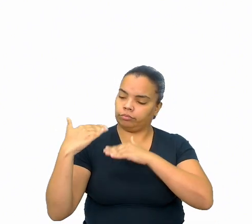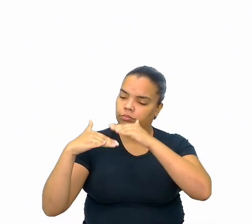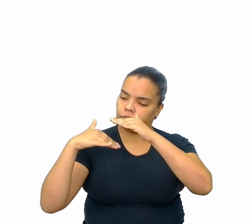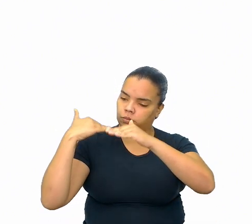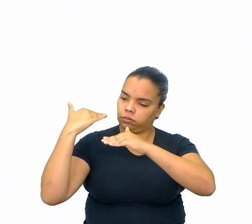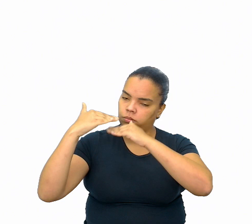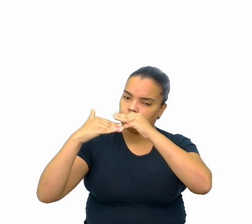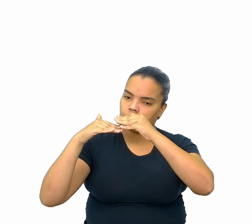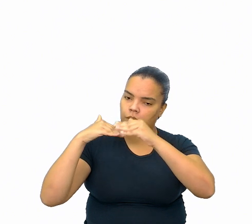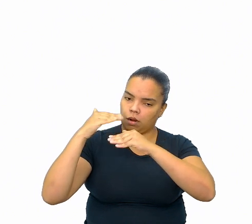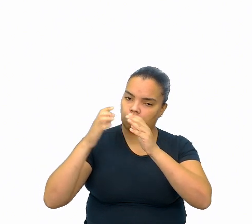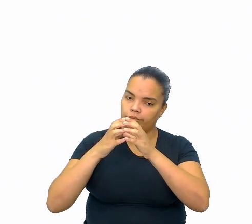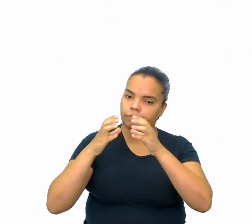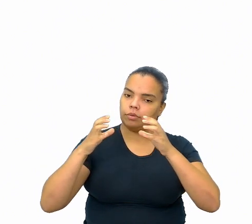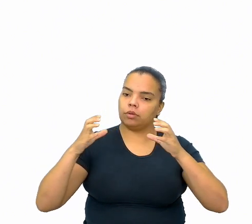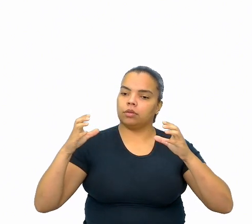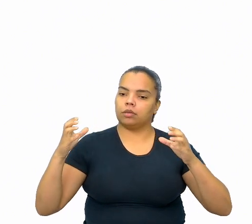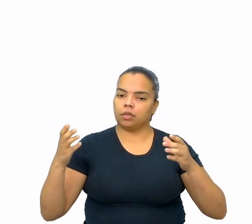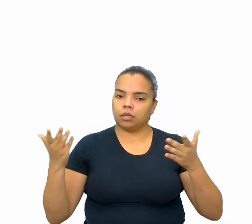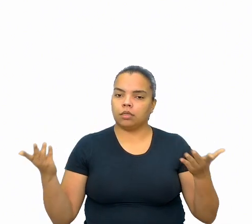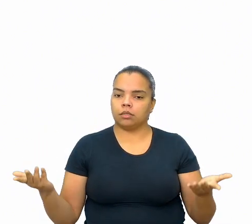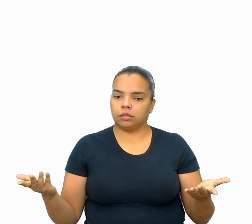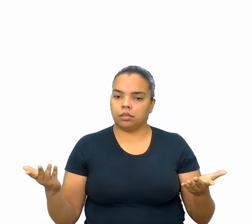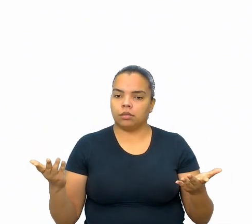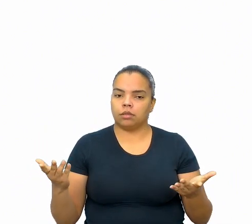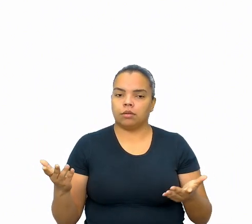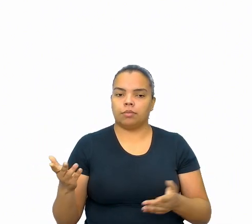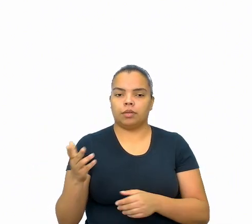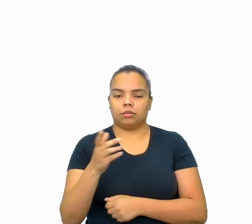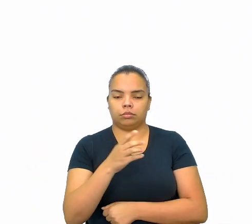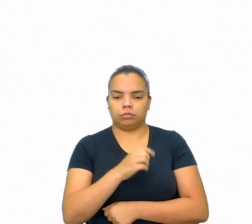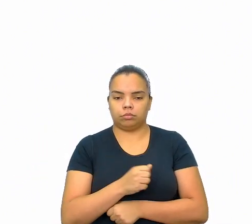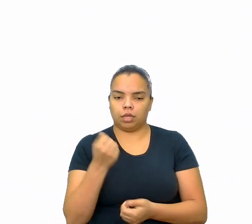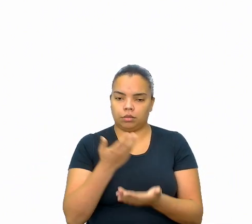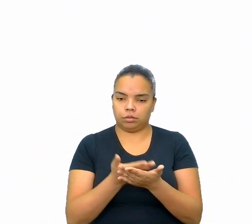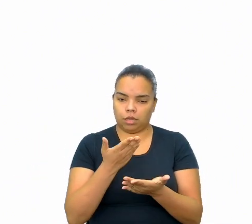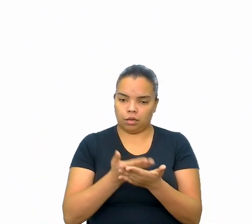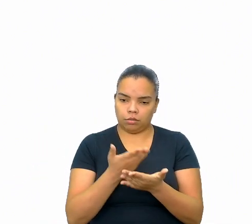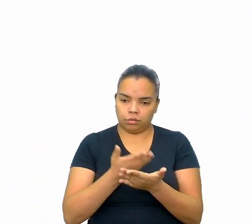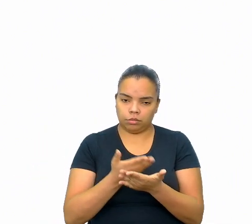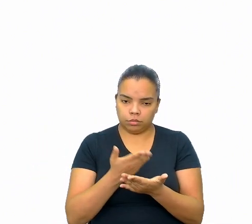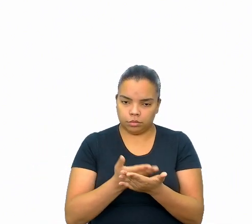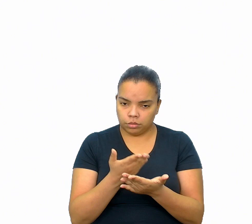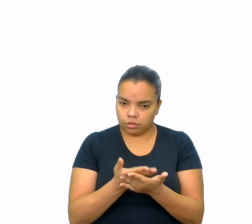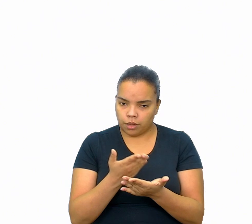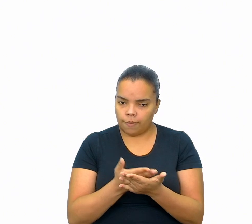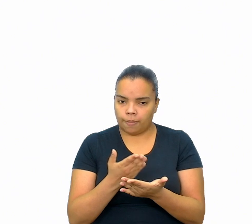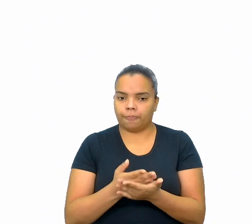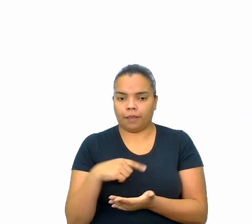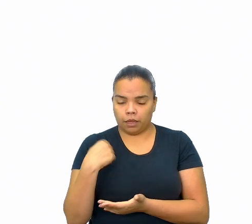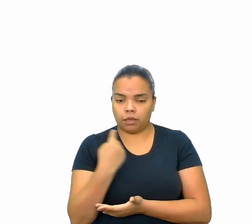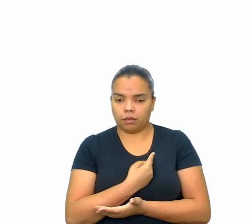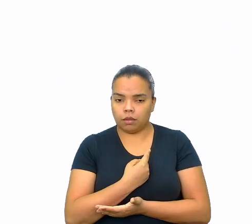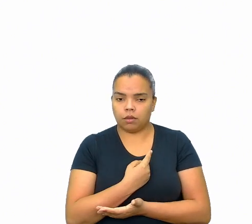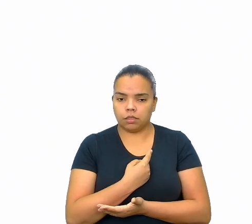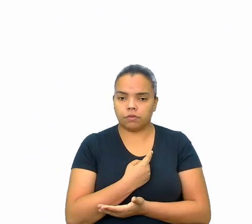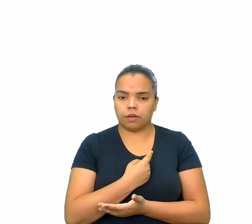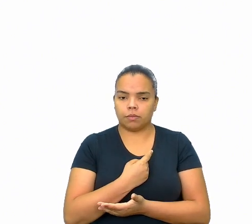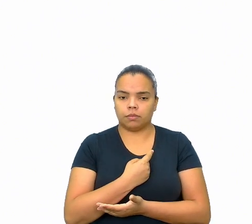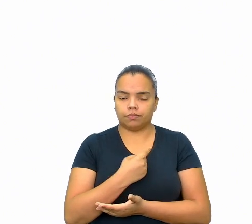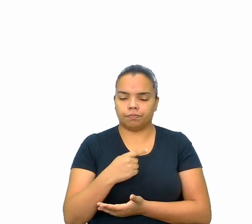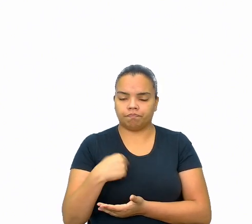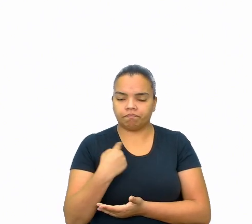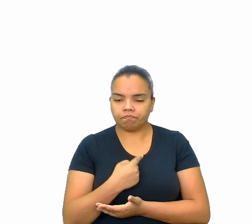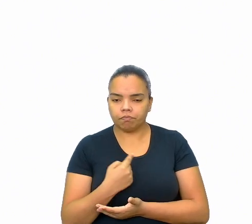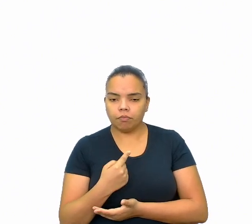sendo proposto pelos estudantes, tá? E aí a gente vai recuperando